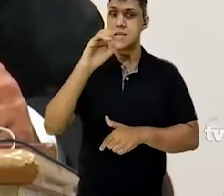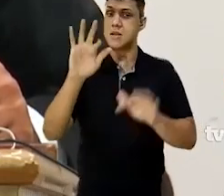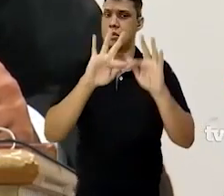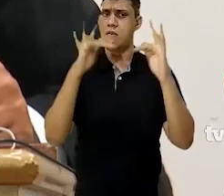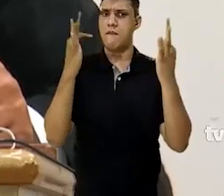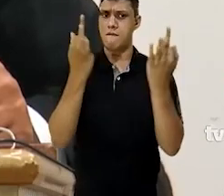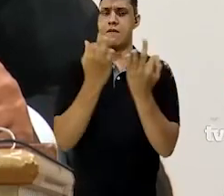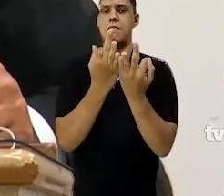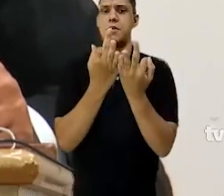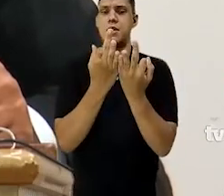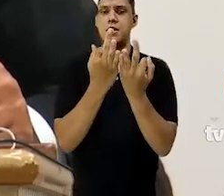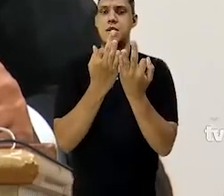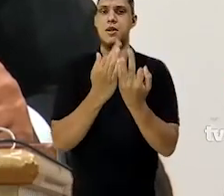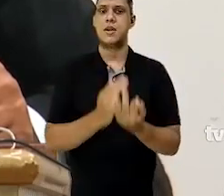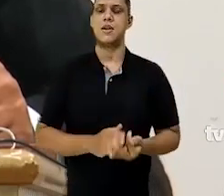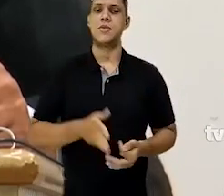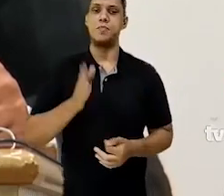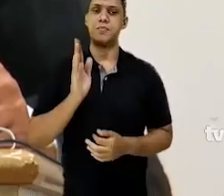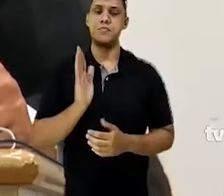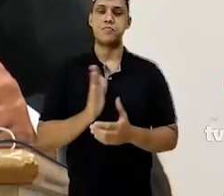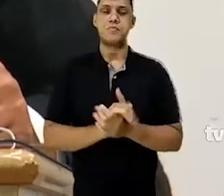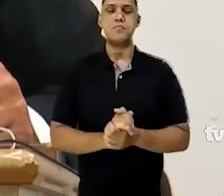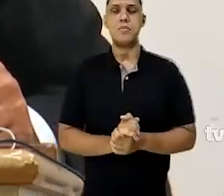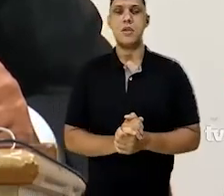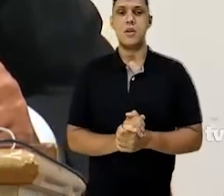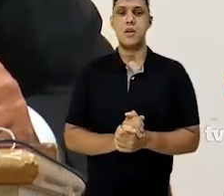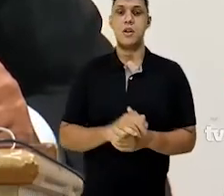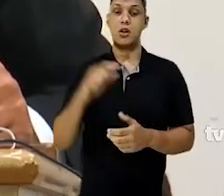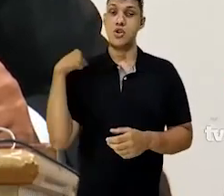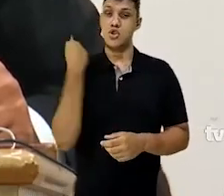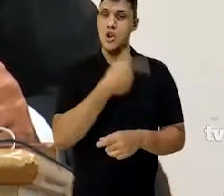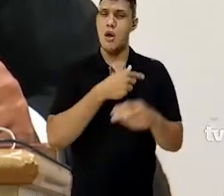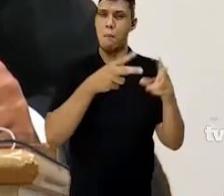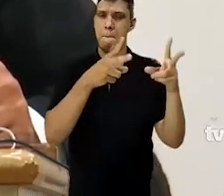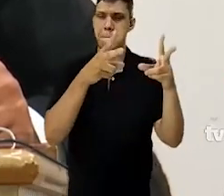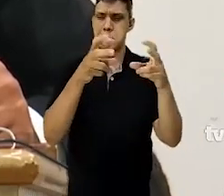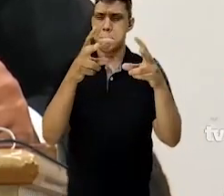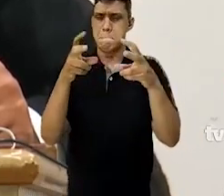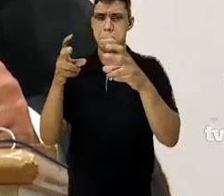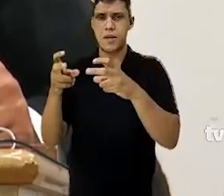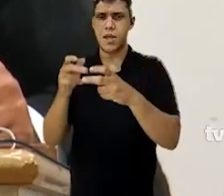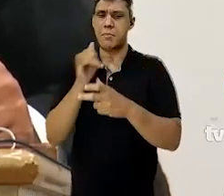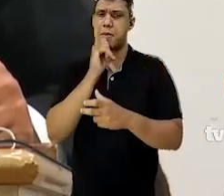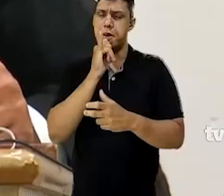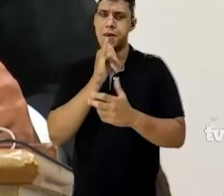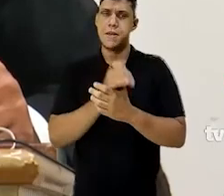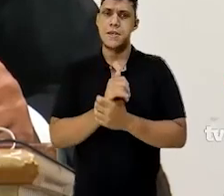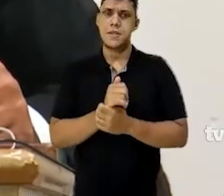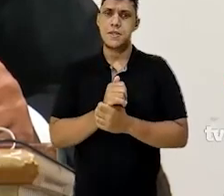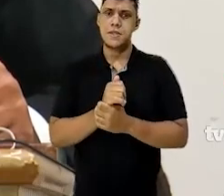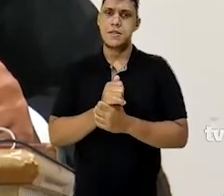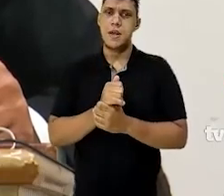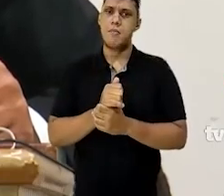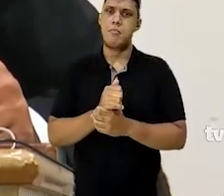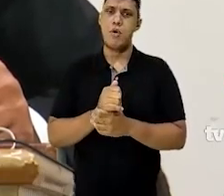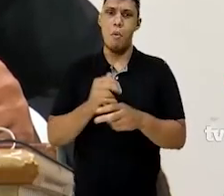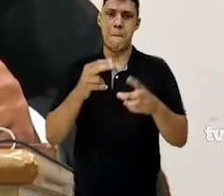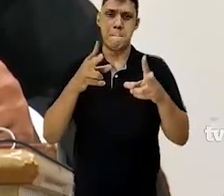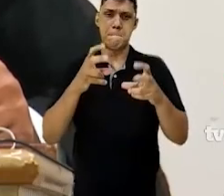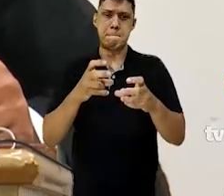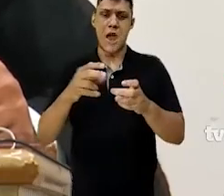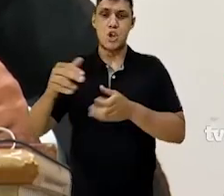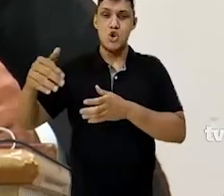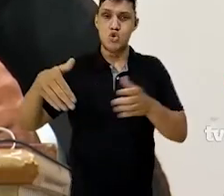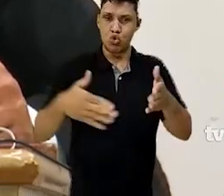garantida justamente pelo que acontece. Nós observamos aos arredores das margens do rio Seridó e